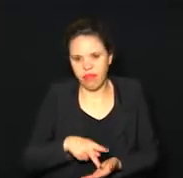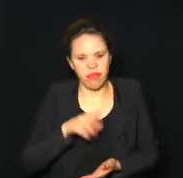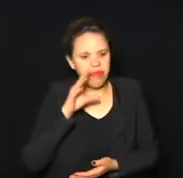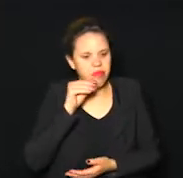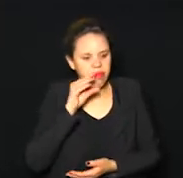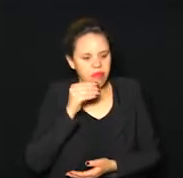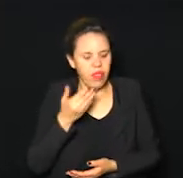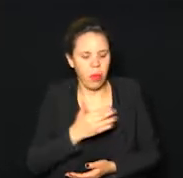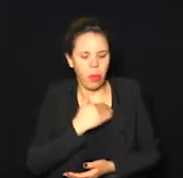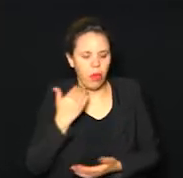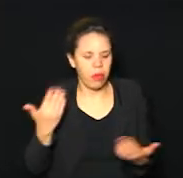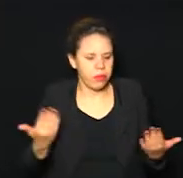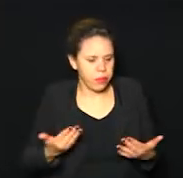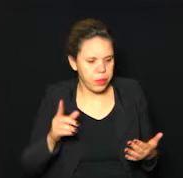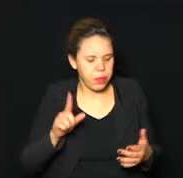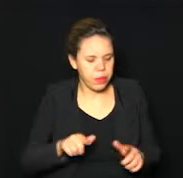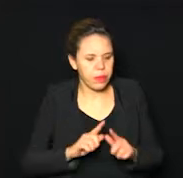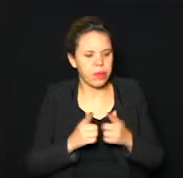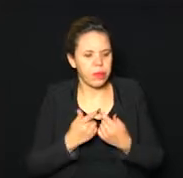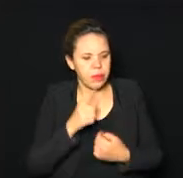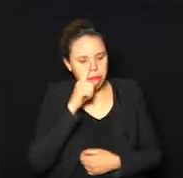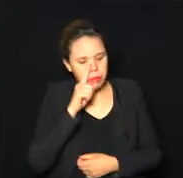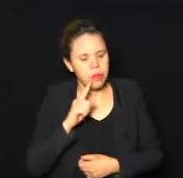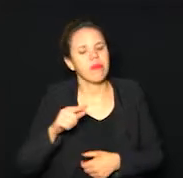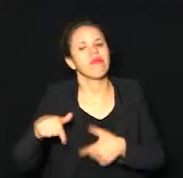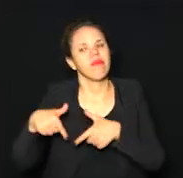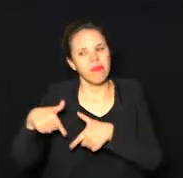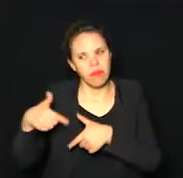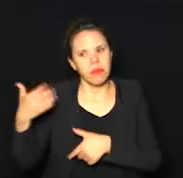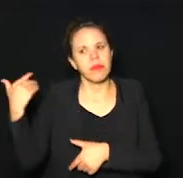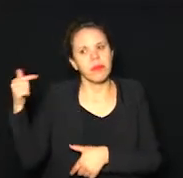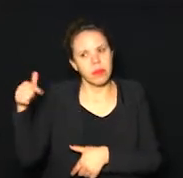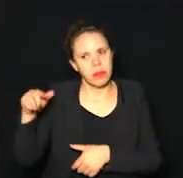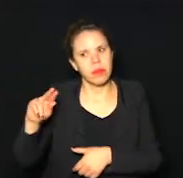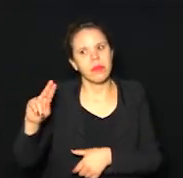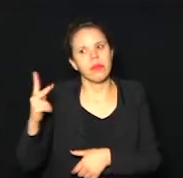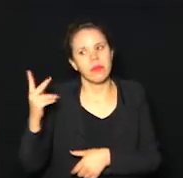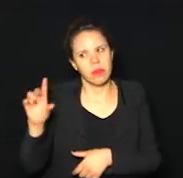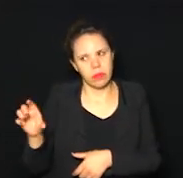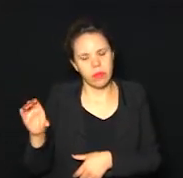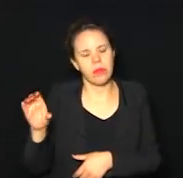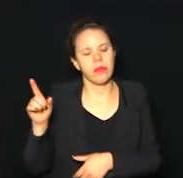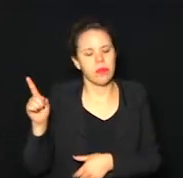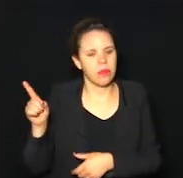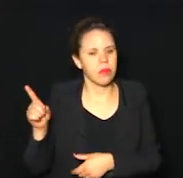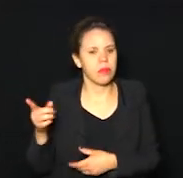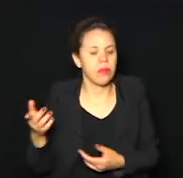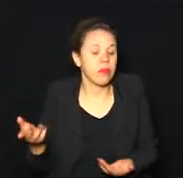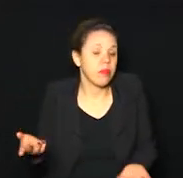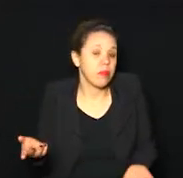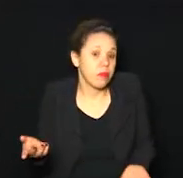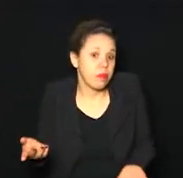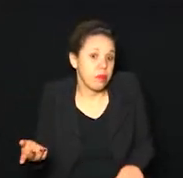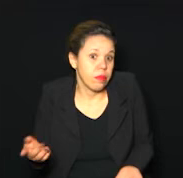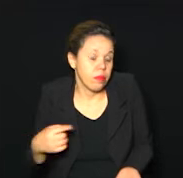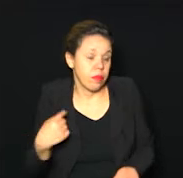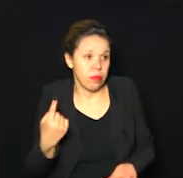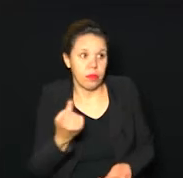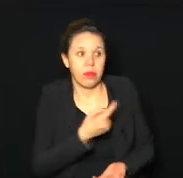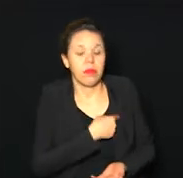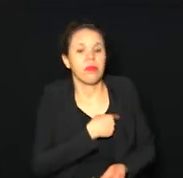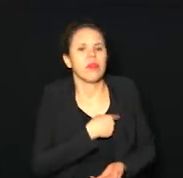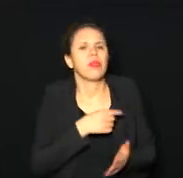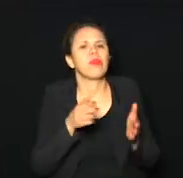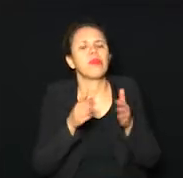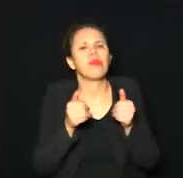que morreu hoje, que era do grupo de risco, estava trabalhando no HC. Então, nós estamos